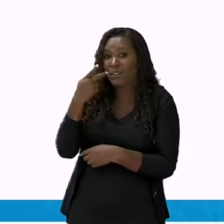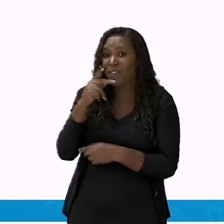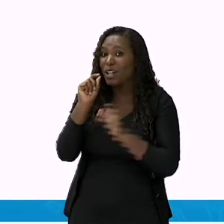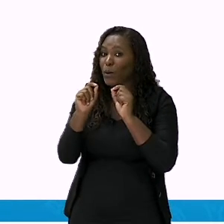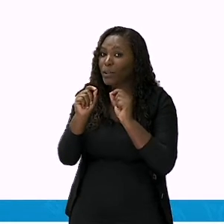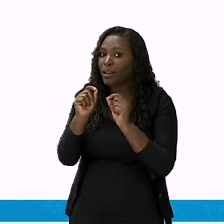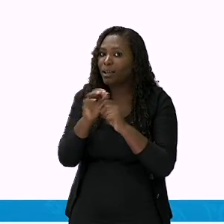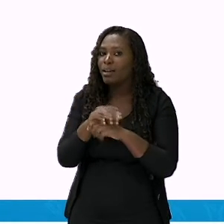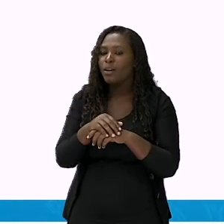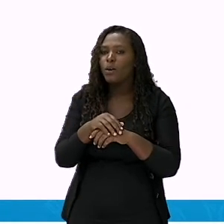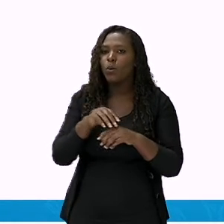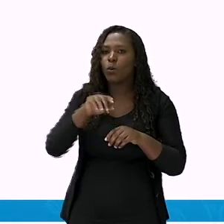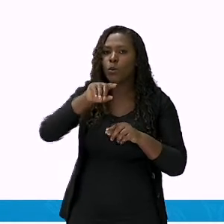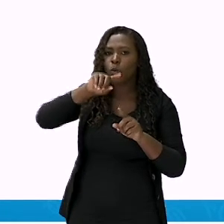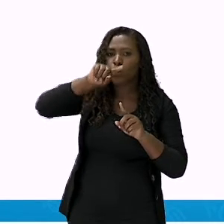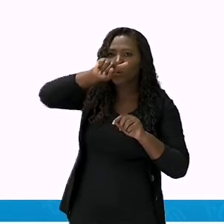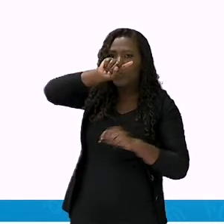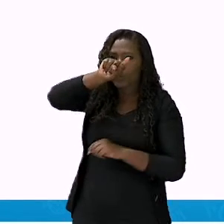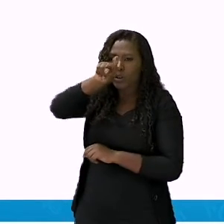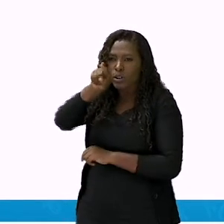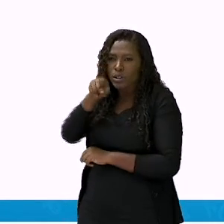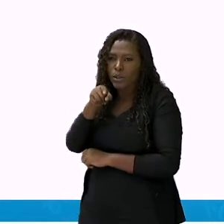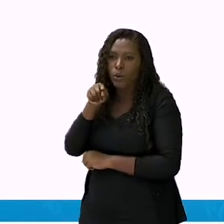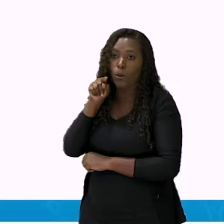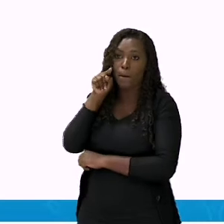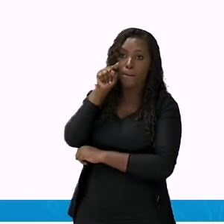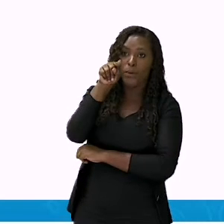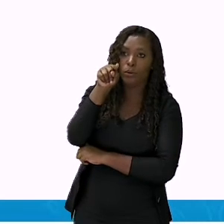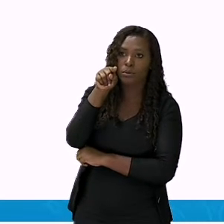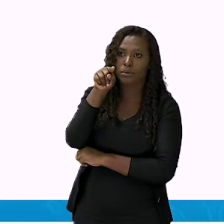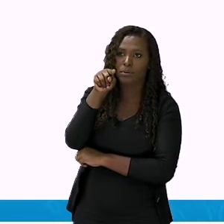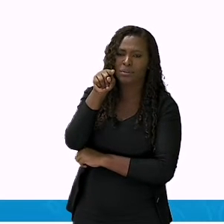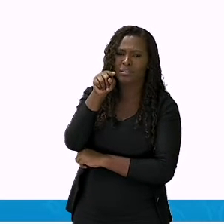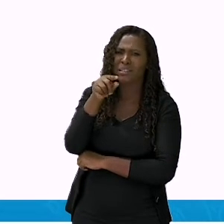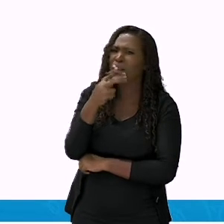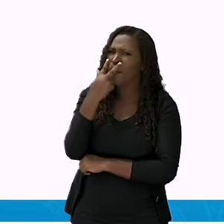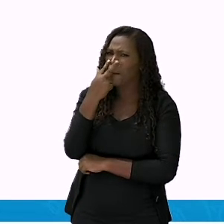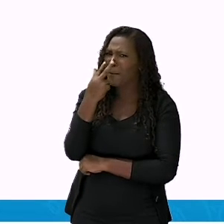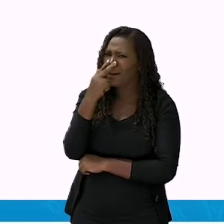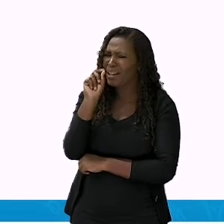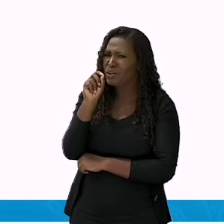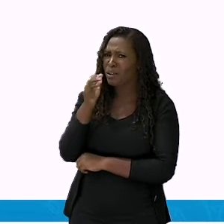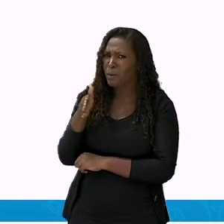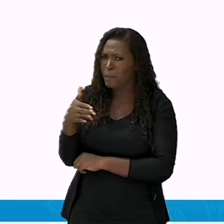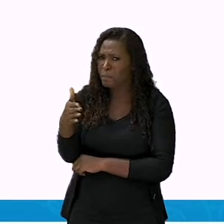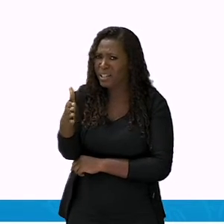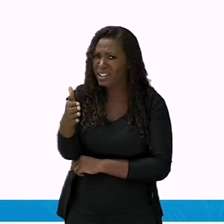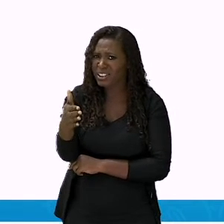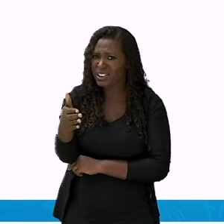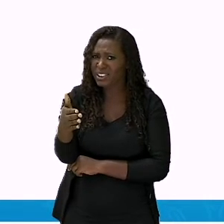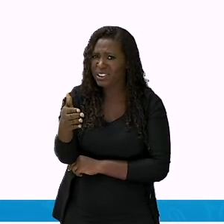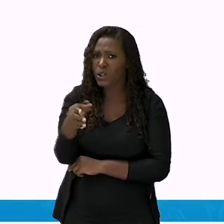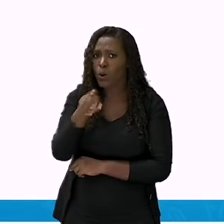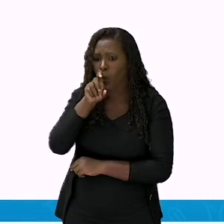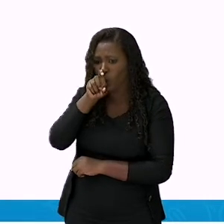do semicírculo, poderia dizer que ou é um peixe, ou é um bico de uma árvore.